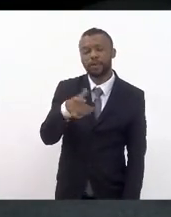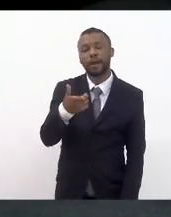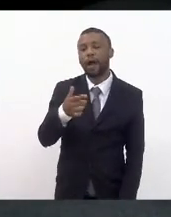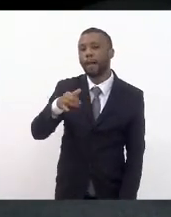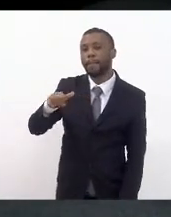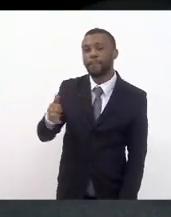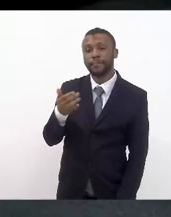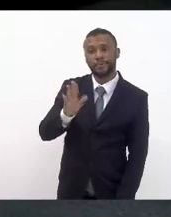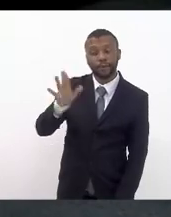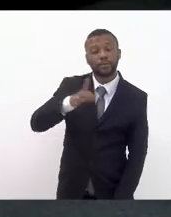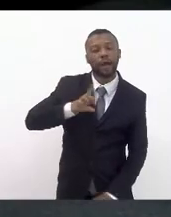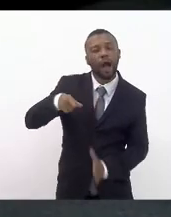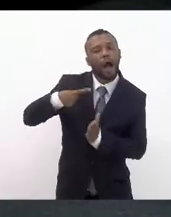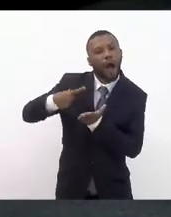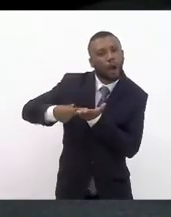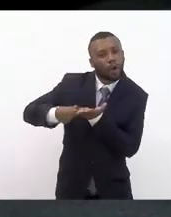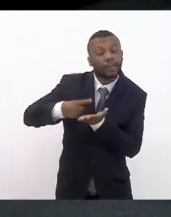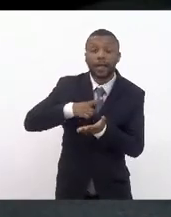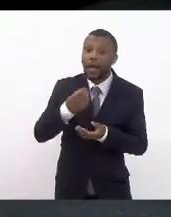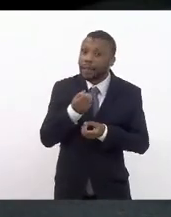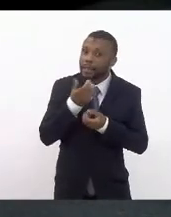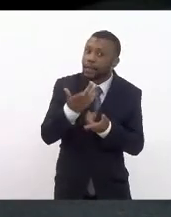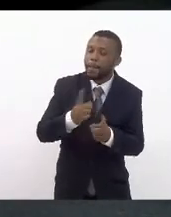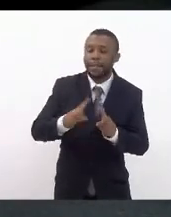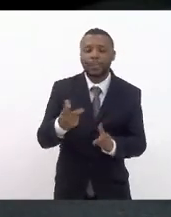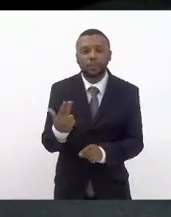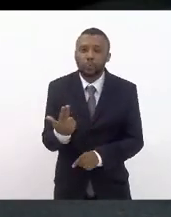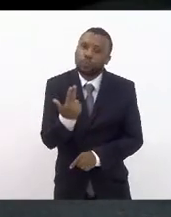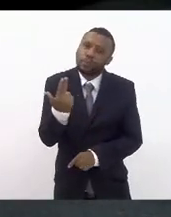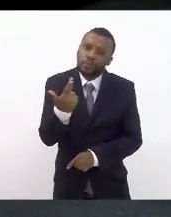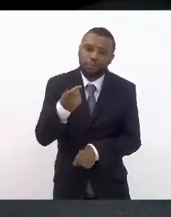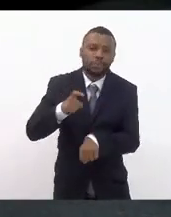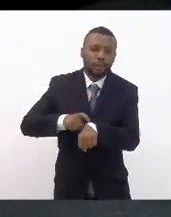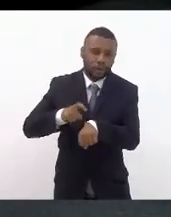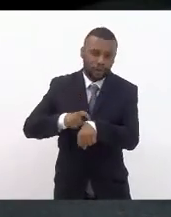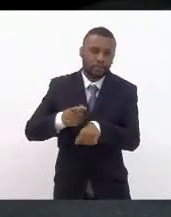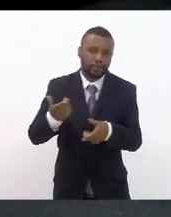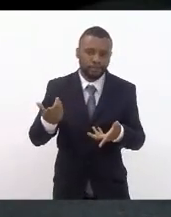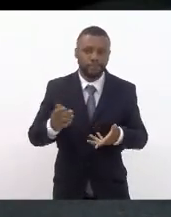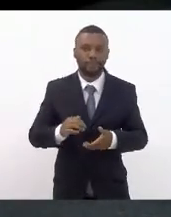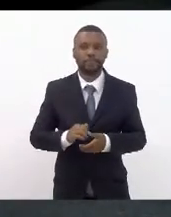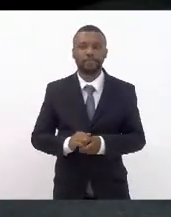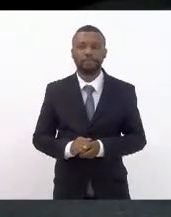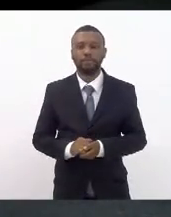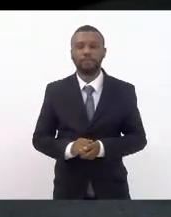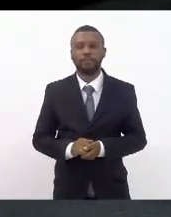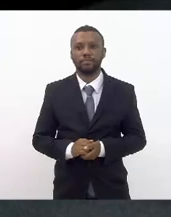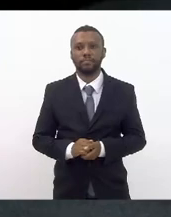acordado com Vossa Excelência essa declaração, mas não deu.